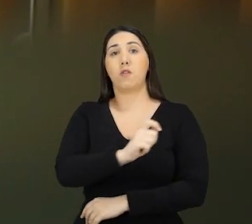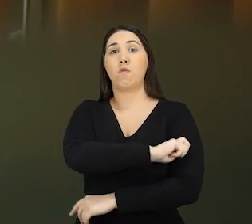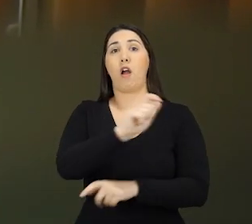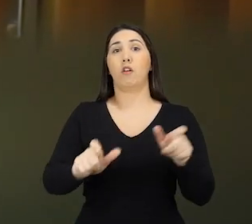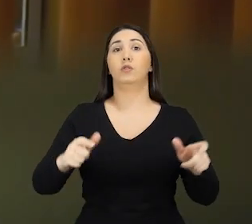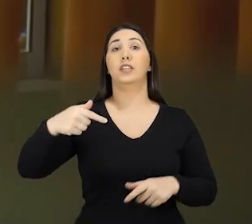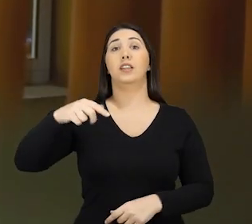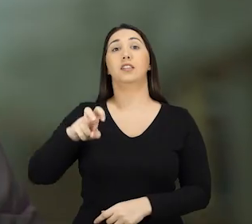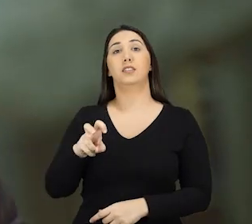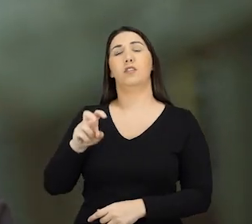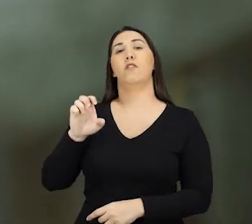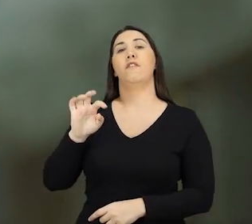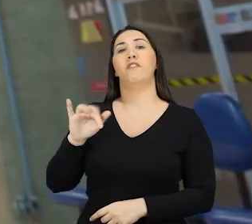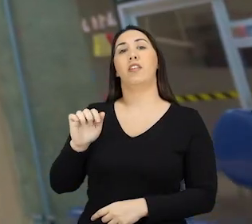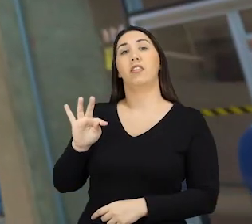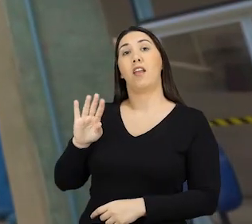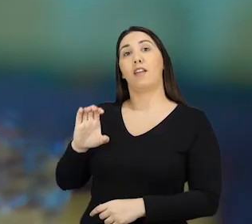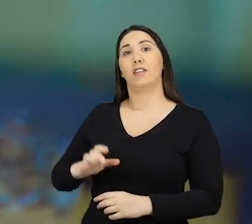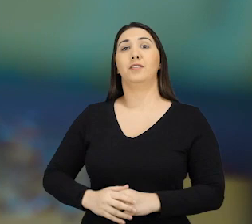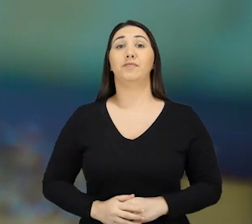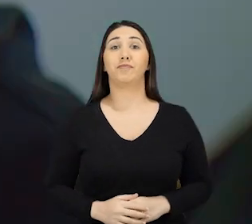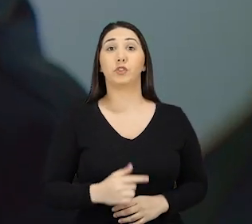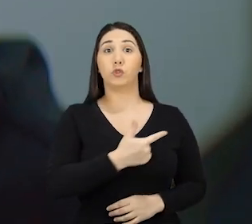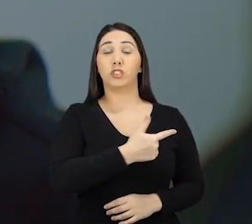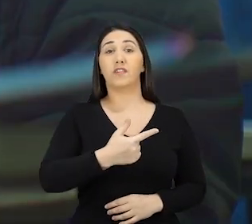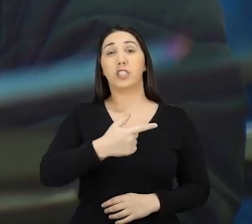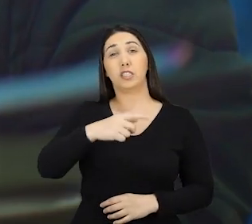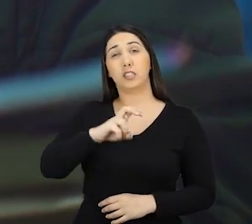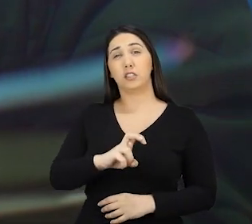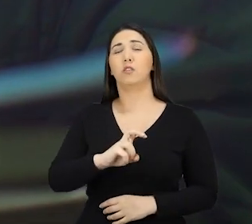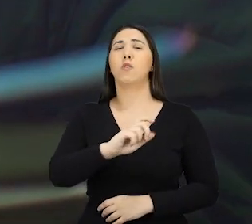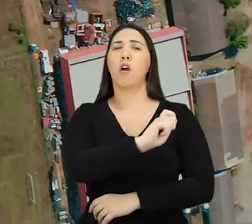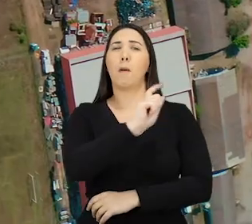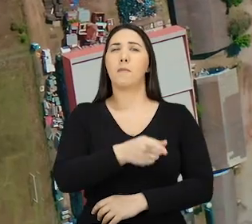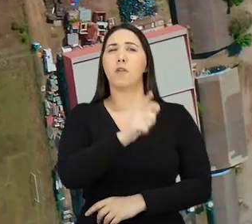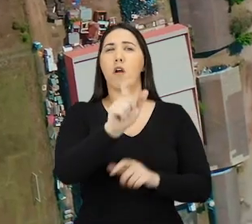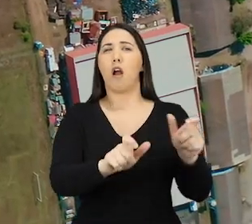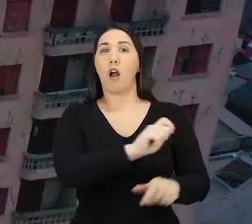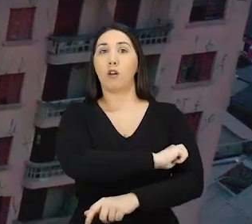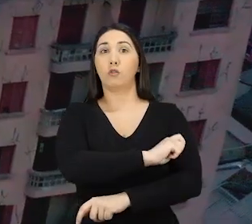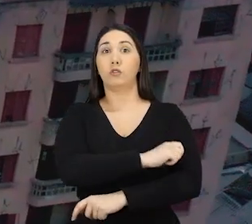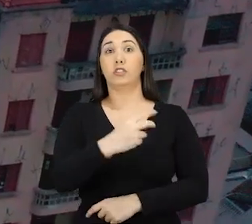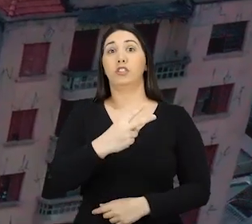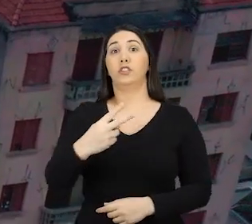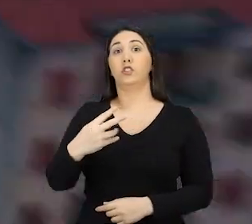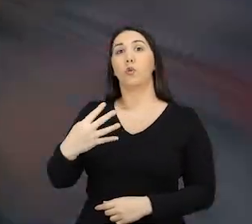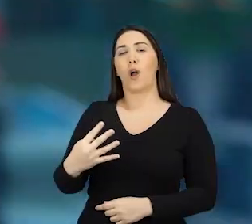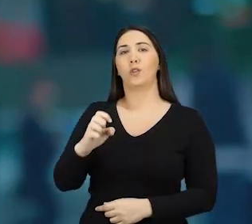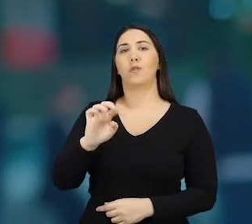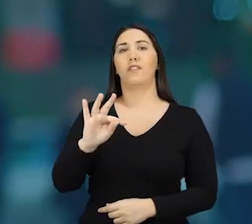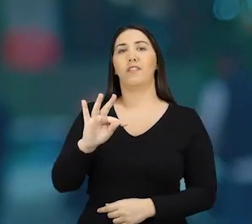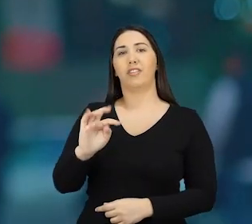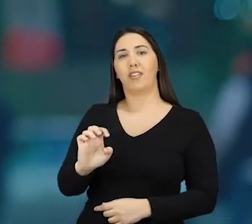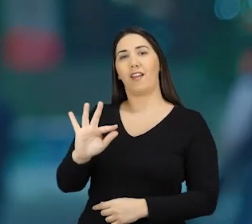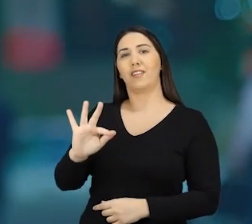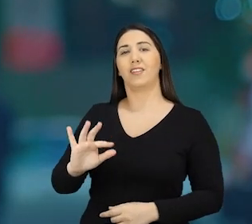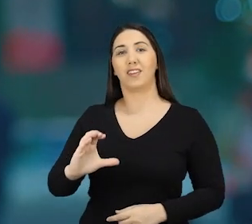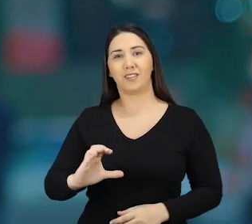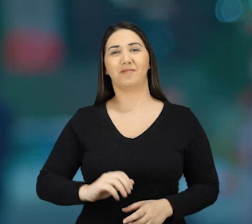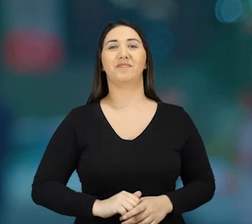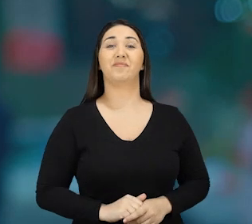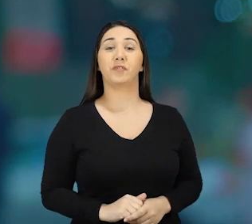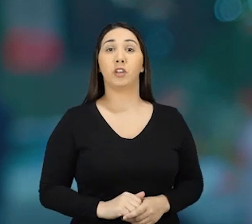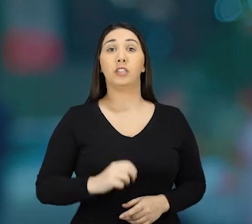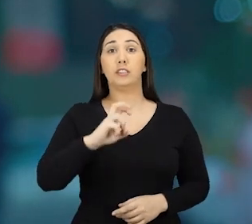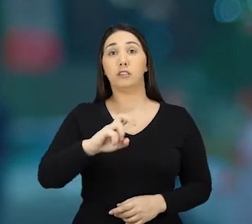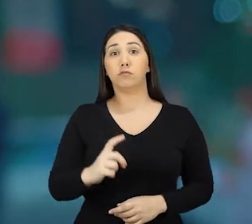75 FATECs, para os mais de 225 mil alunos das nossas 224 ETECs. Eu quero o seu voto para os 5